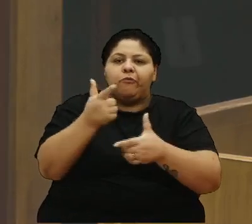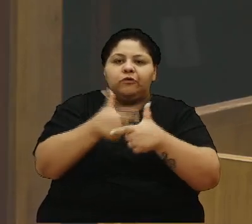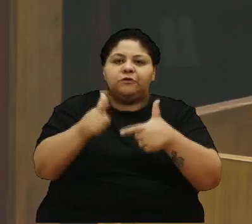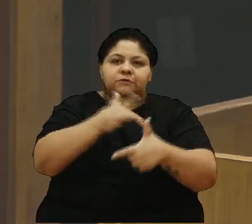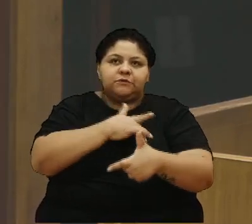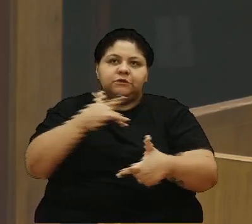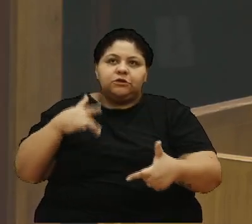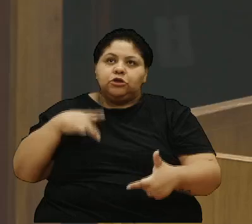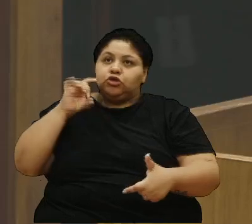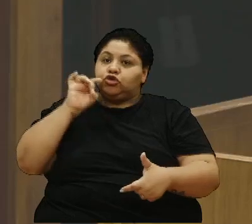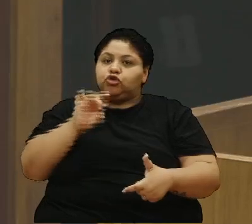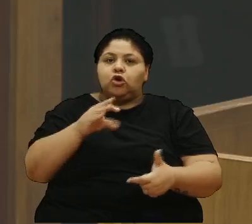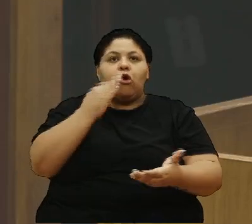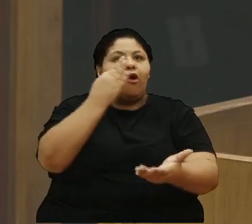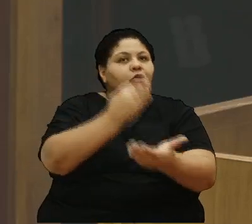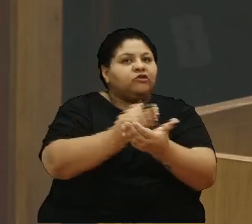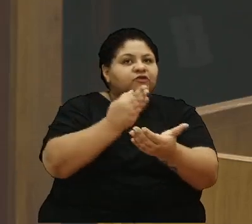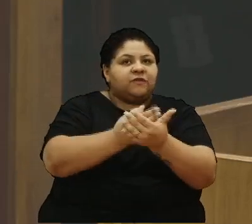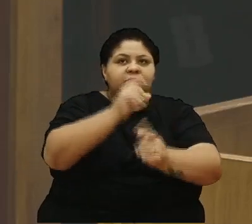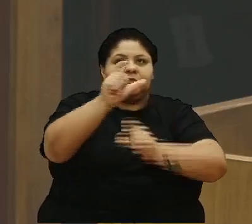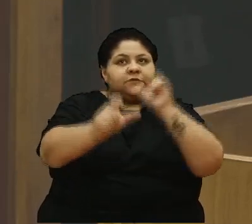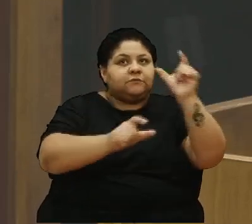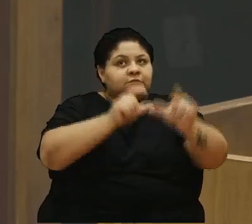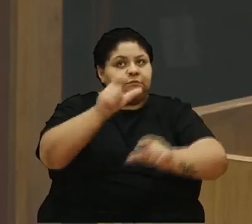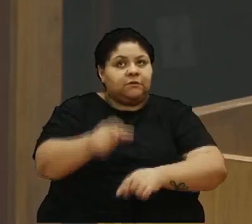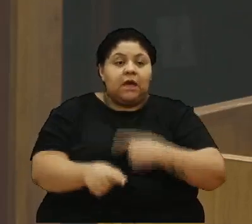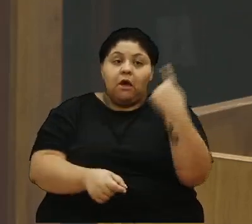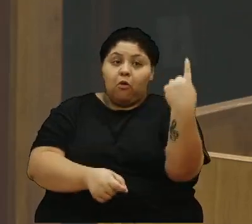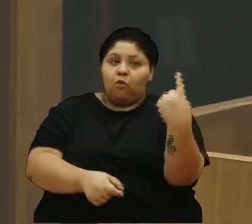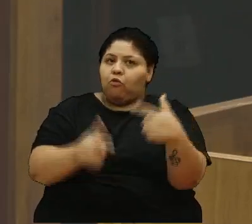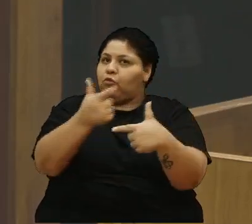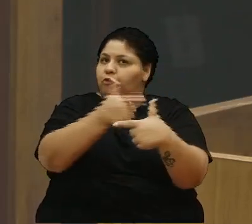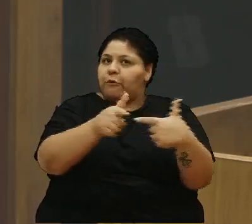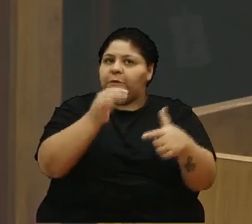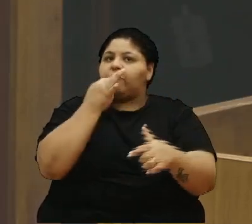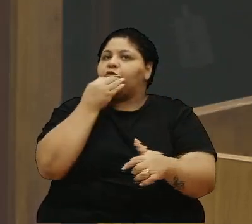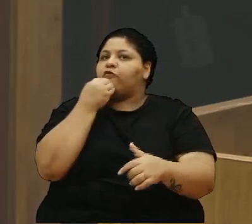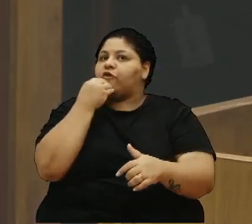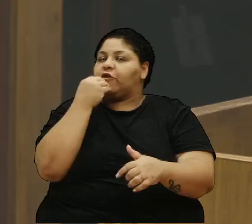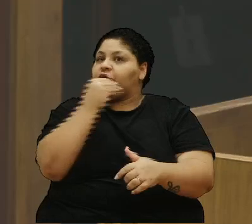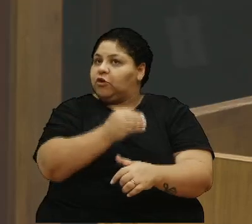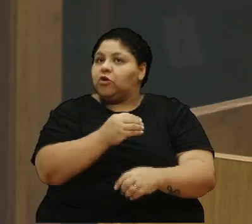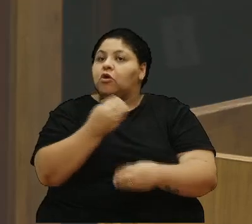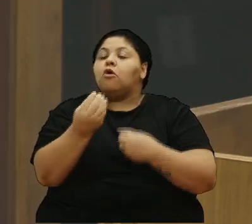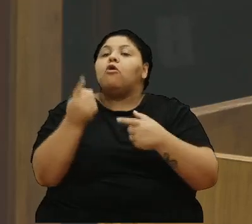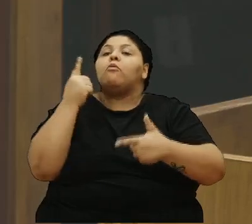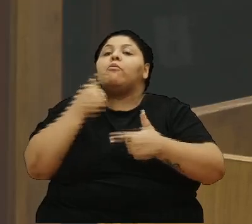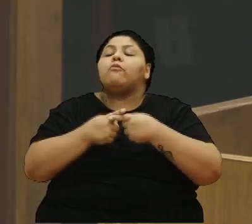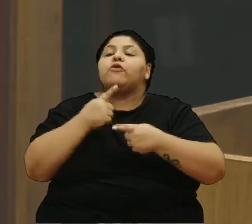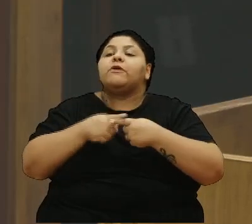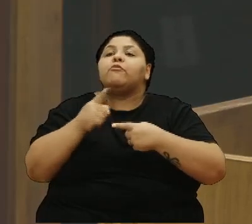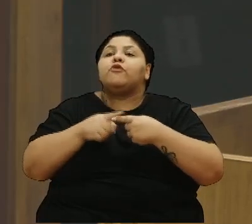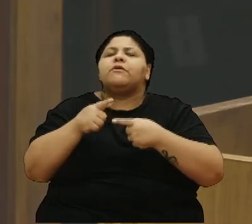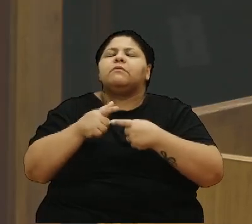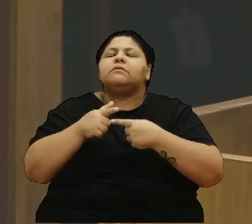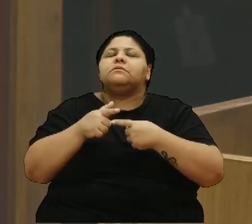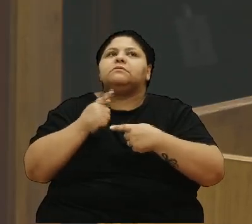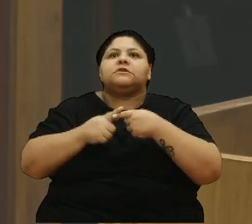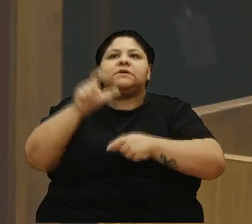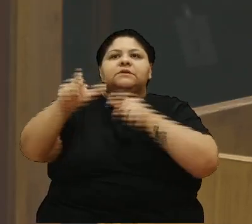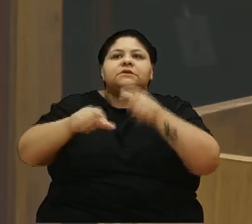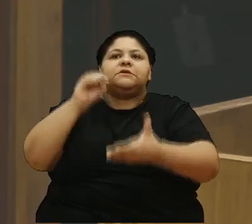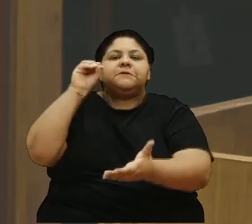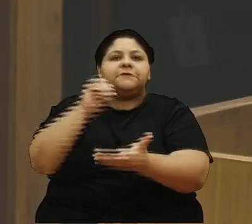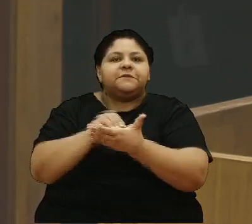as faltas das pessoas. E é eu não quero passar pano, eu só quero saber por que as pessoas faltam. Se me